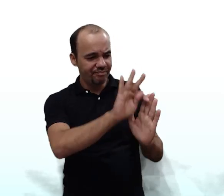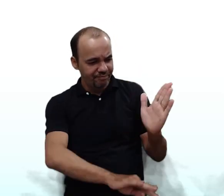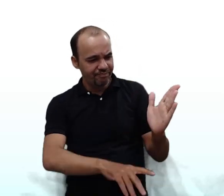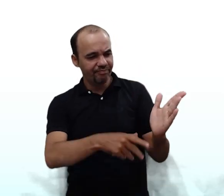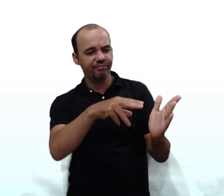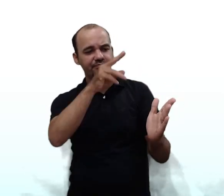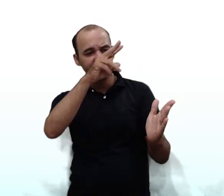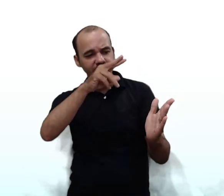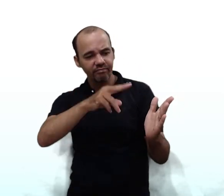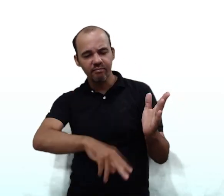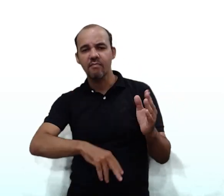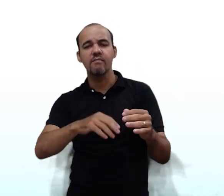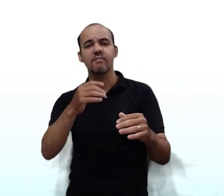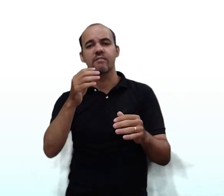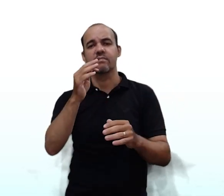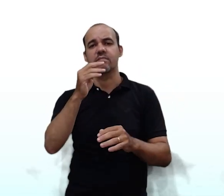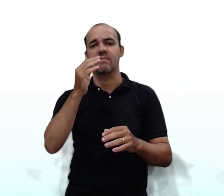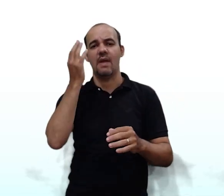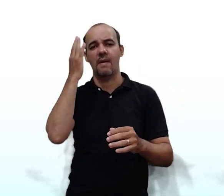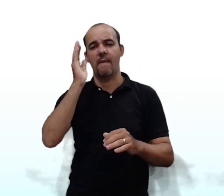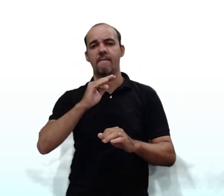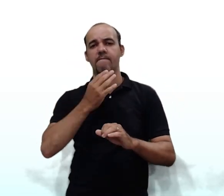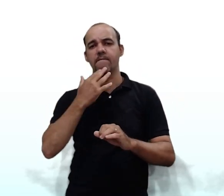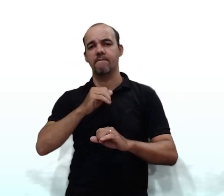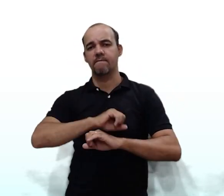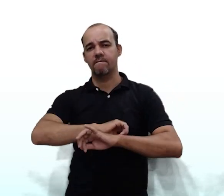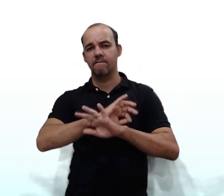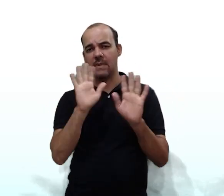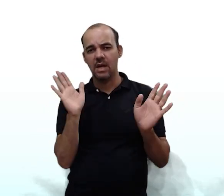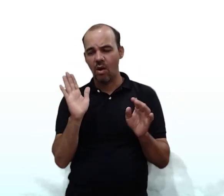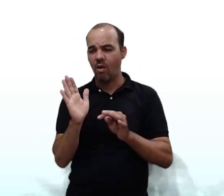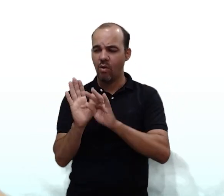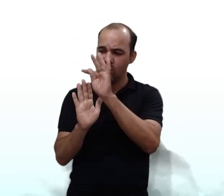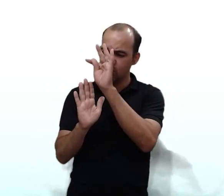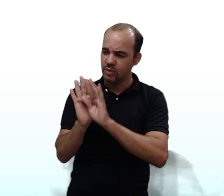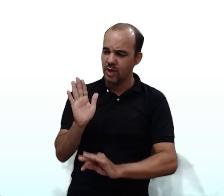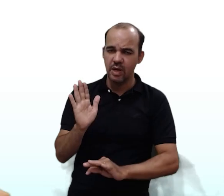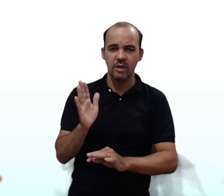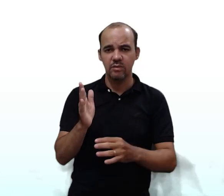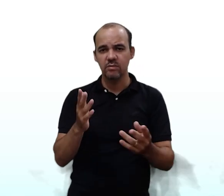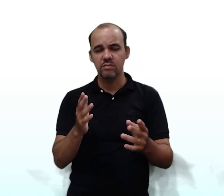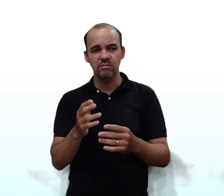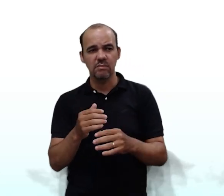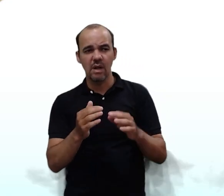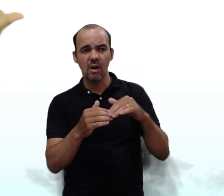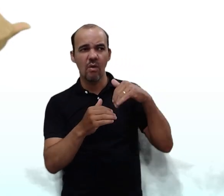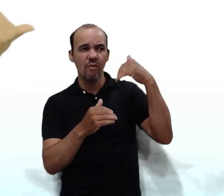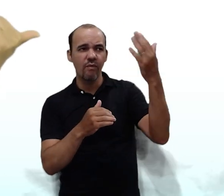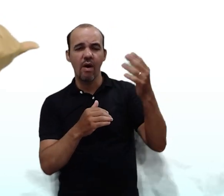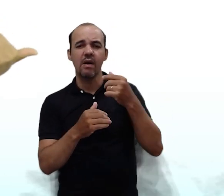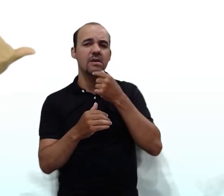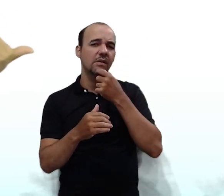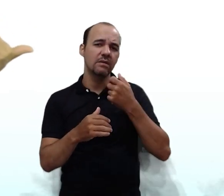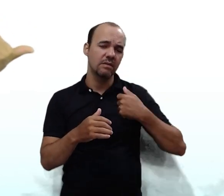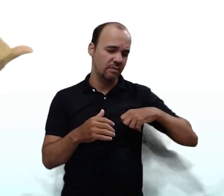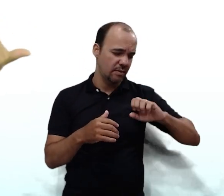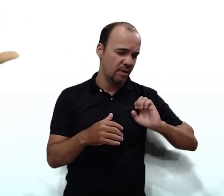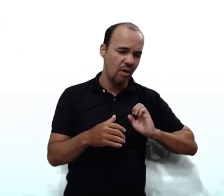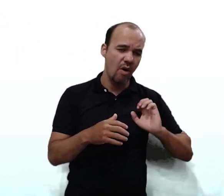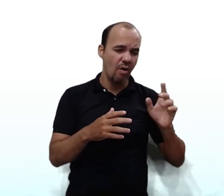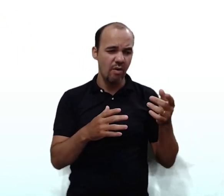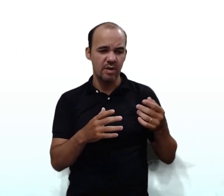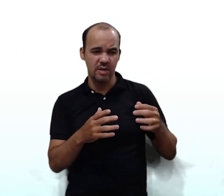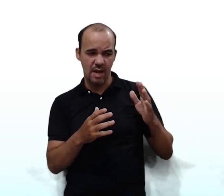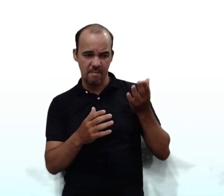e entender aquele texto muito melhor. Será que aquilo que eu estou lendo em língua estrangeira é algo que já aconteceu, é passado?